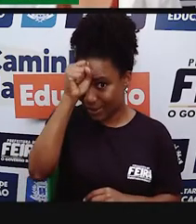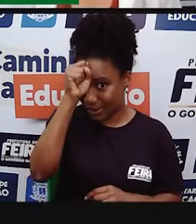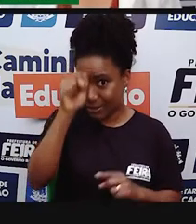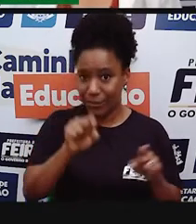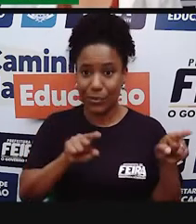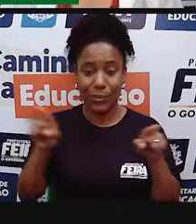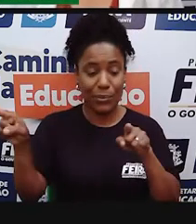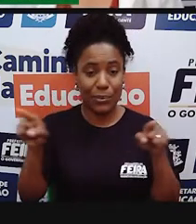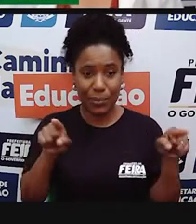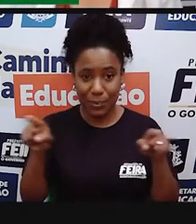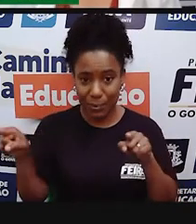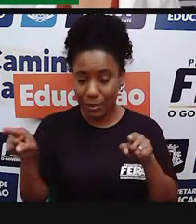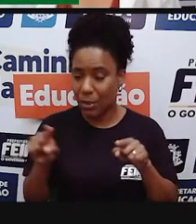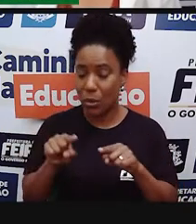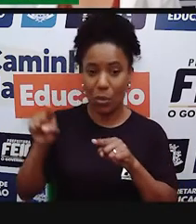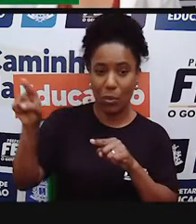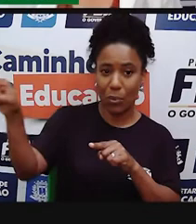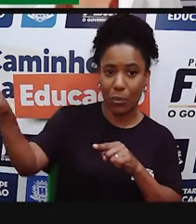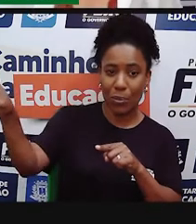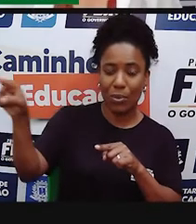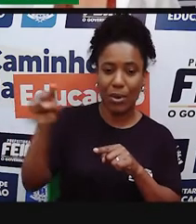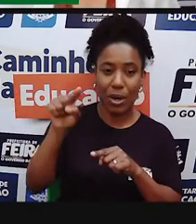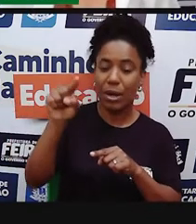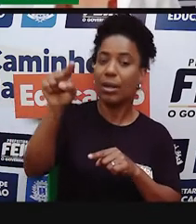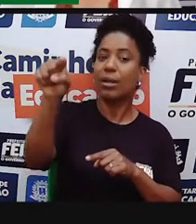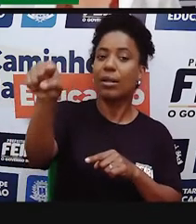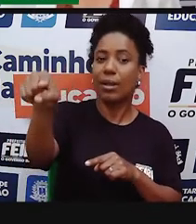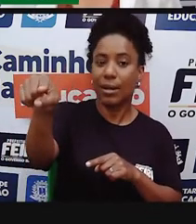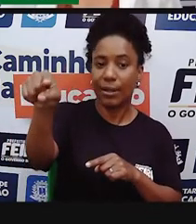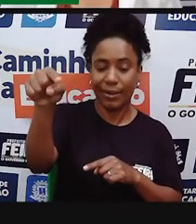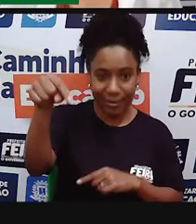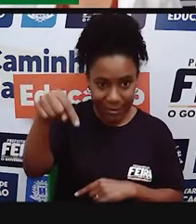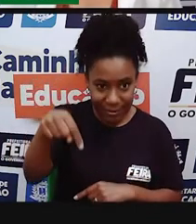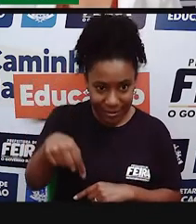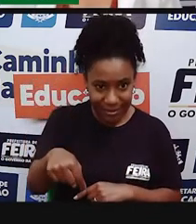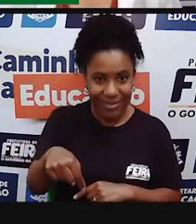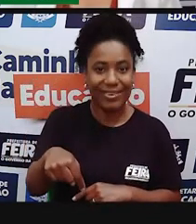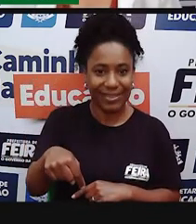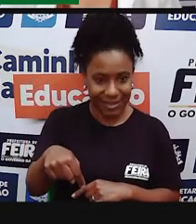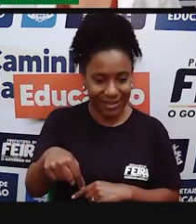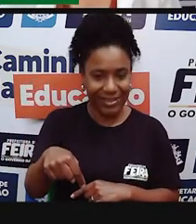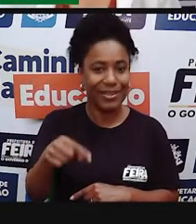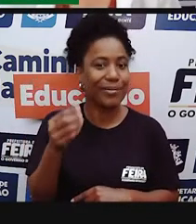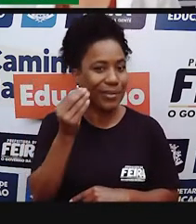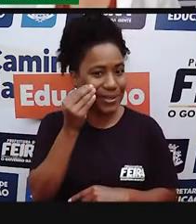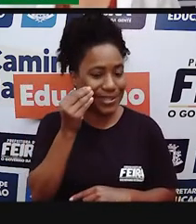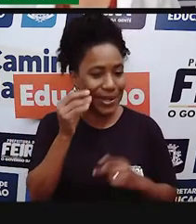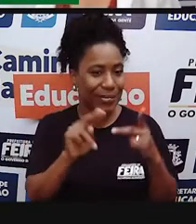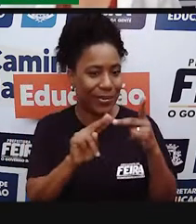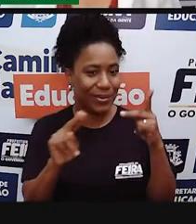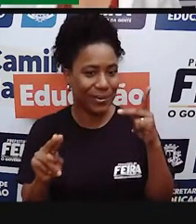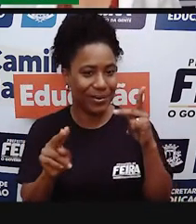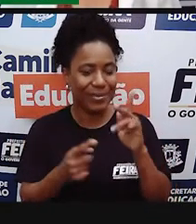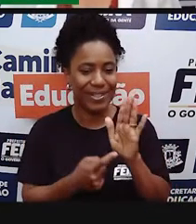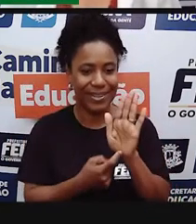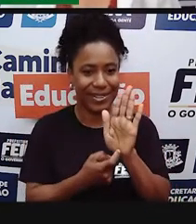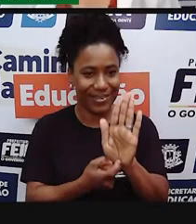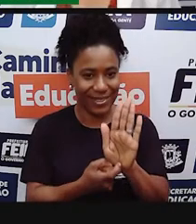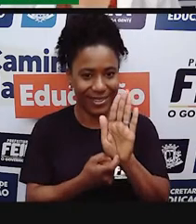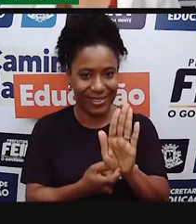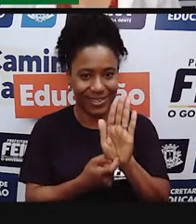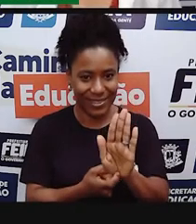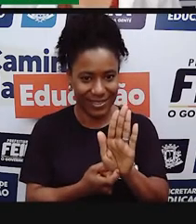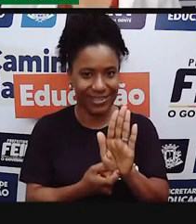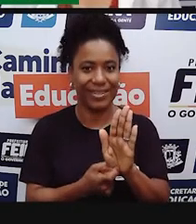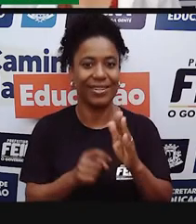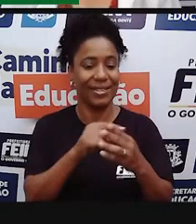posições ou Nações de perto e longe utilizando os pronomes demonstrativos em inglês é isso beijos